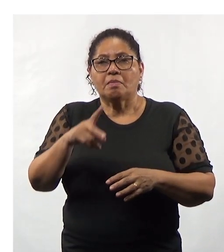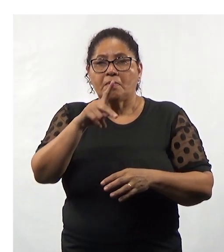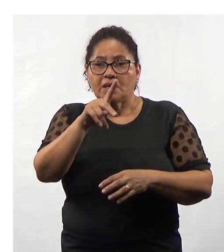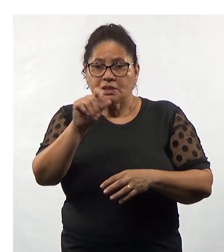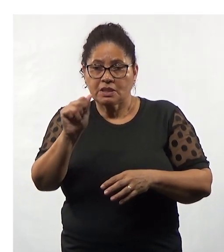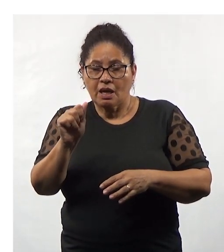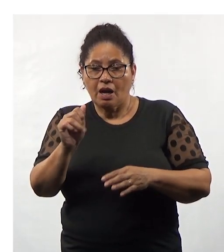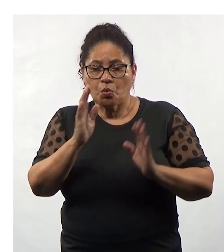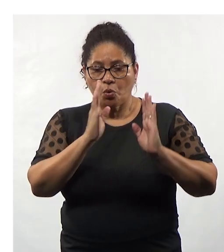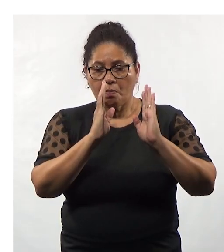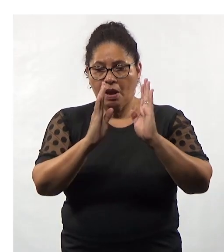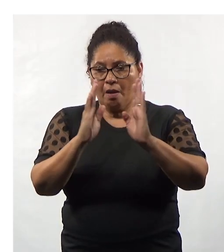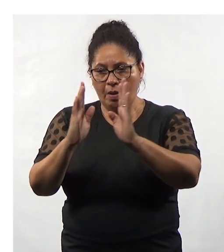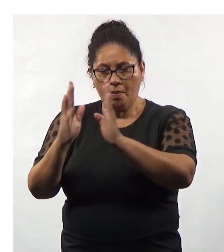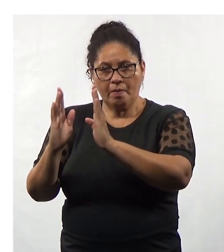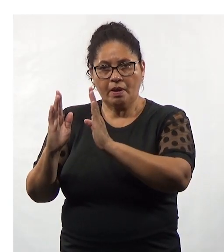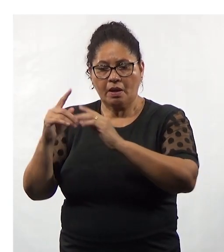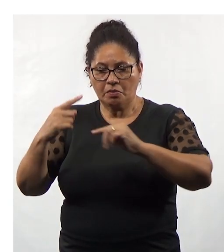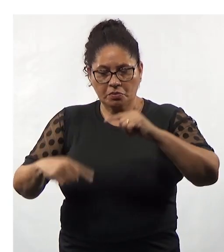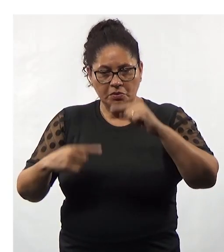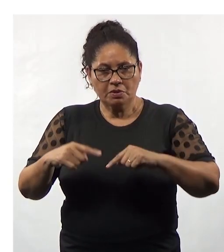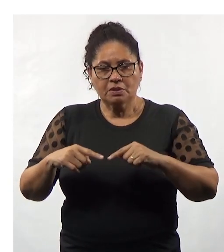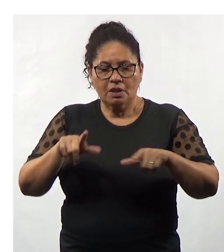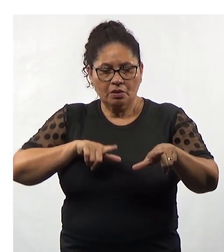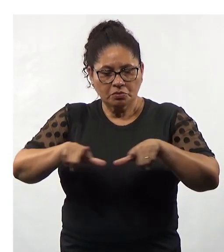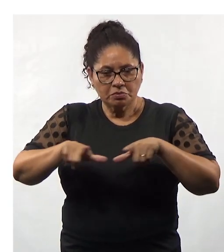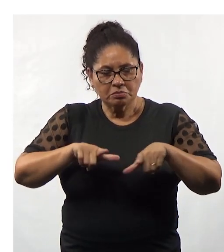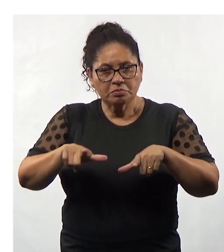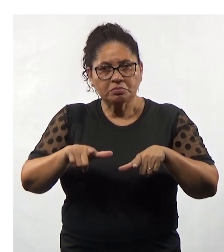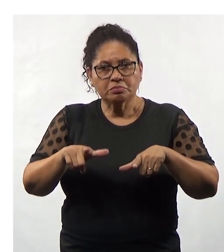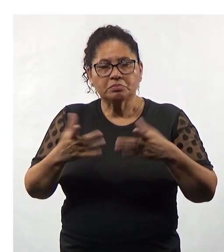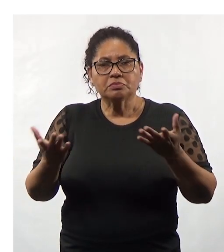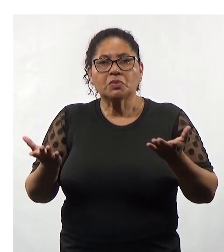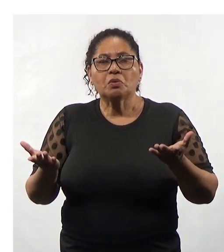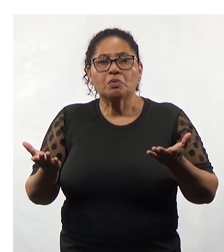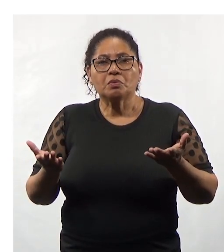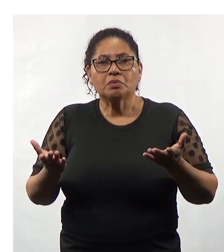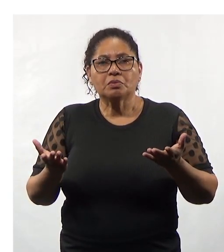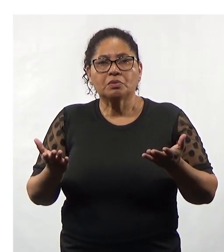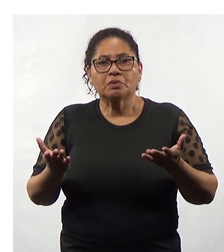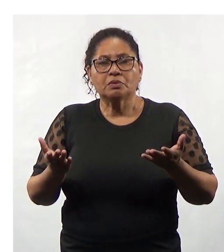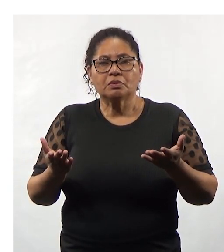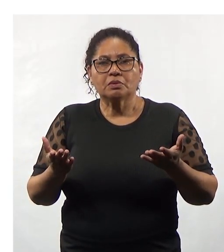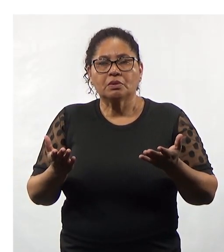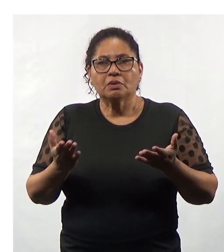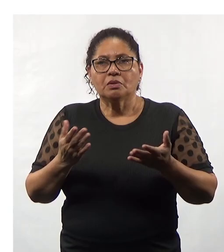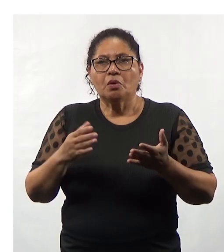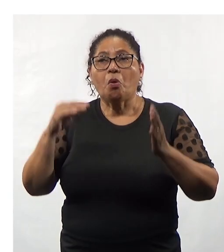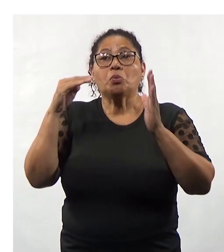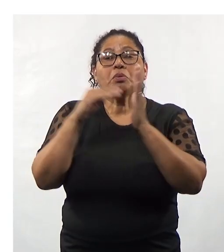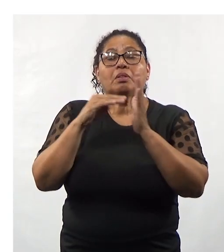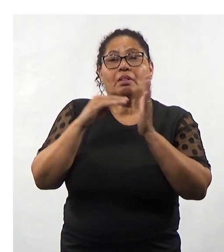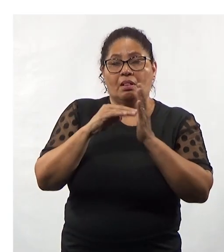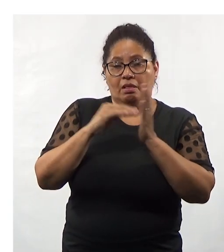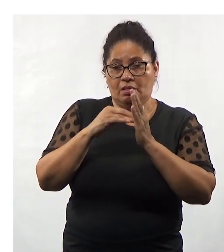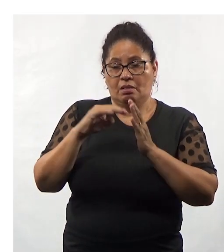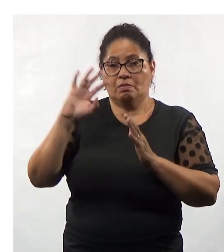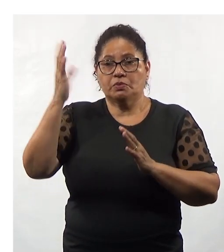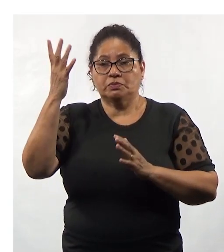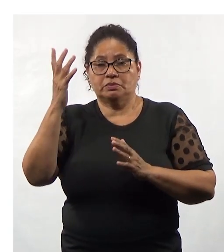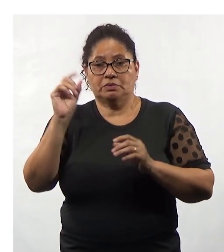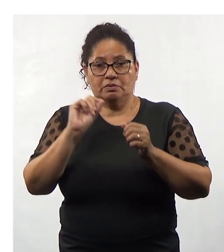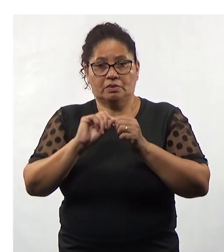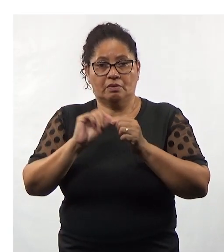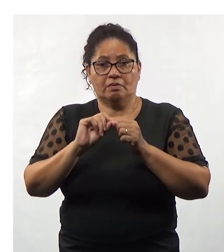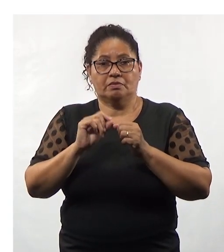ser em etapas? Será um produto? Será um serviço? Duração estimada, né? Qual que é a duração